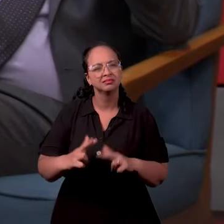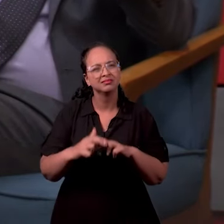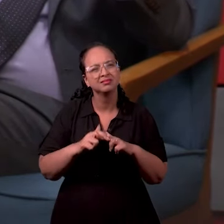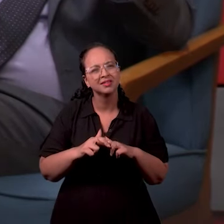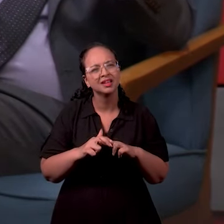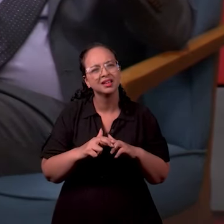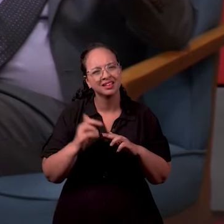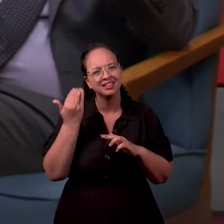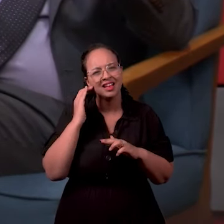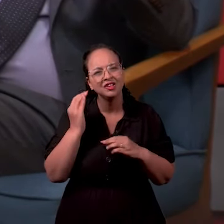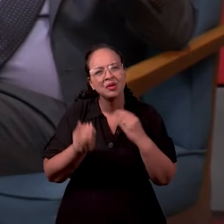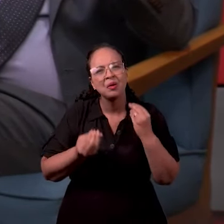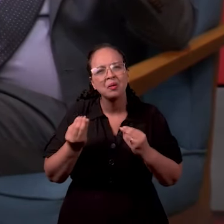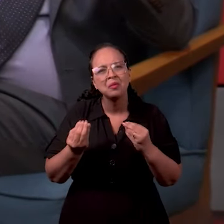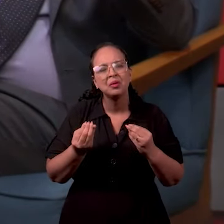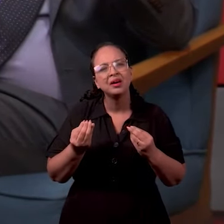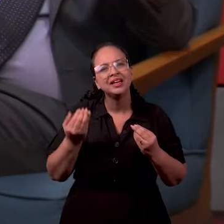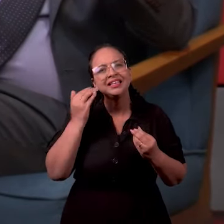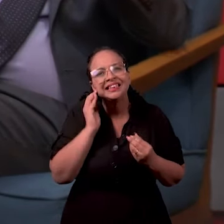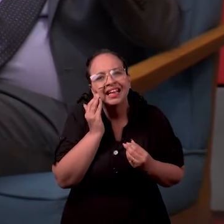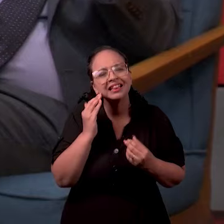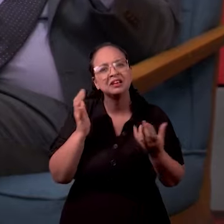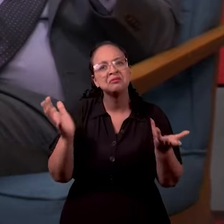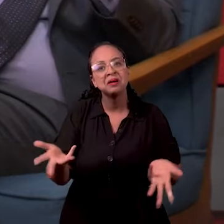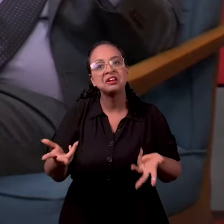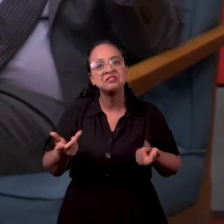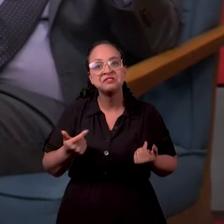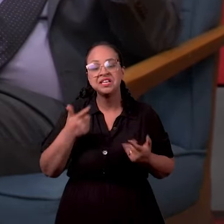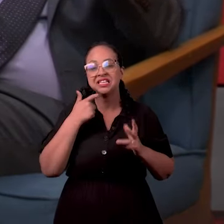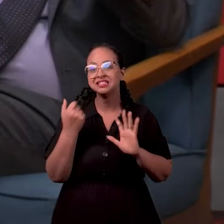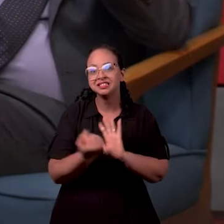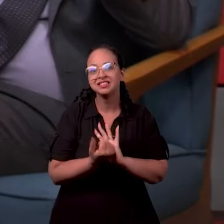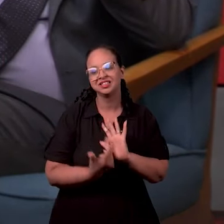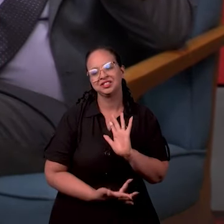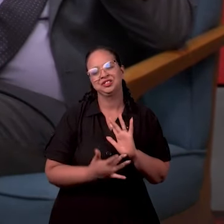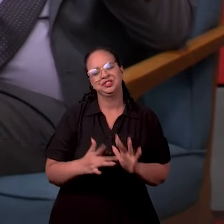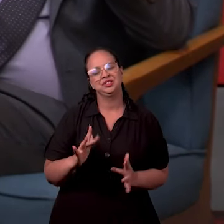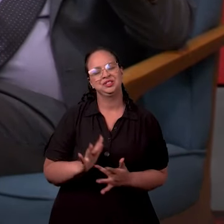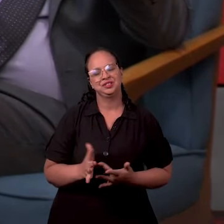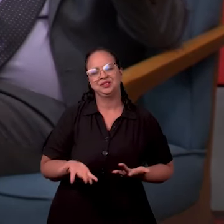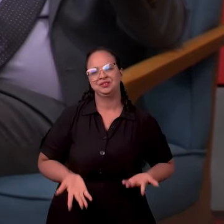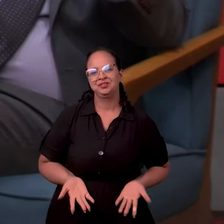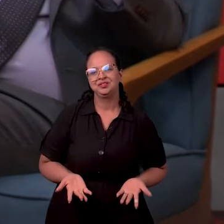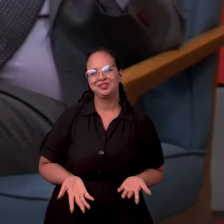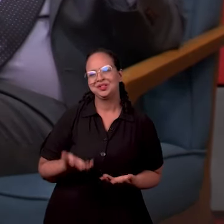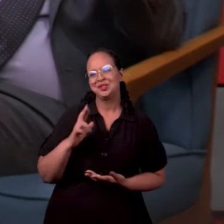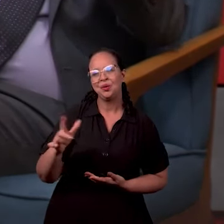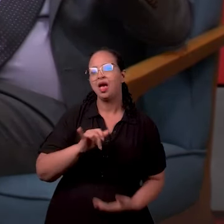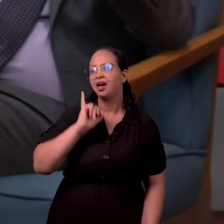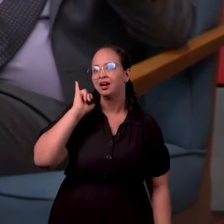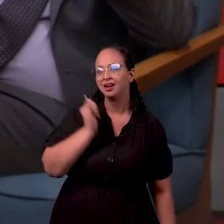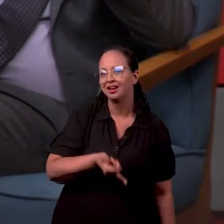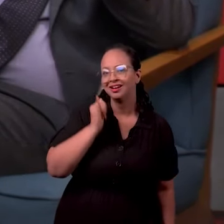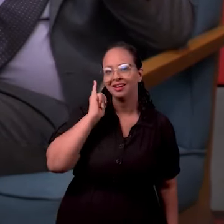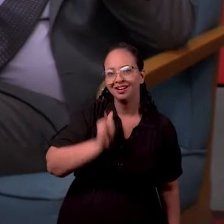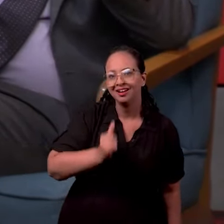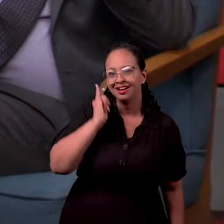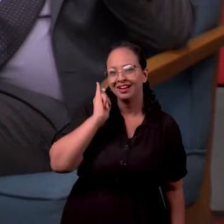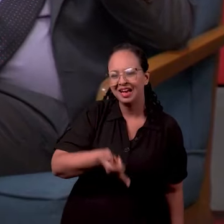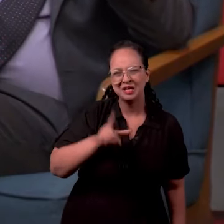a maravilha do que é o sangue de Jesus. Essa não é uma